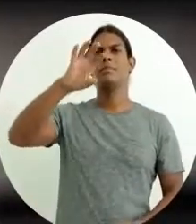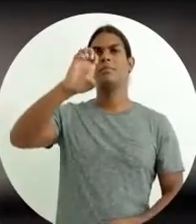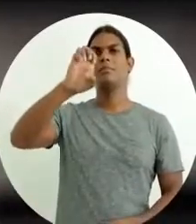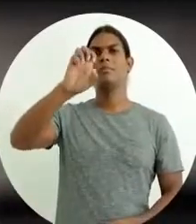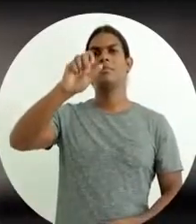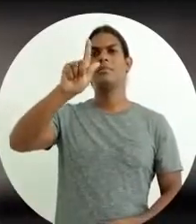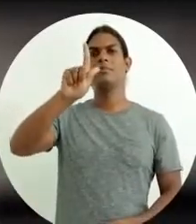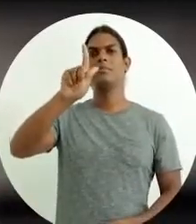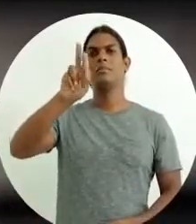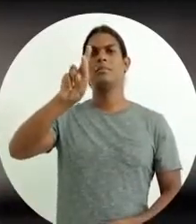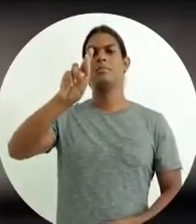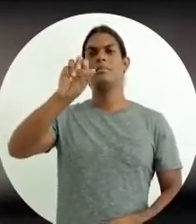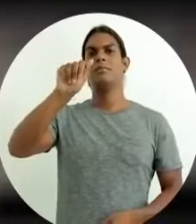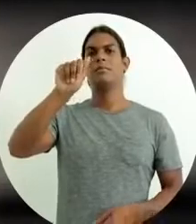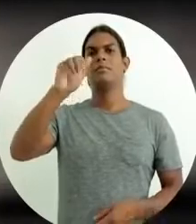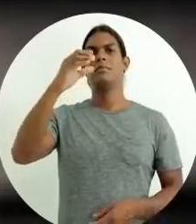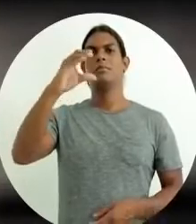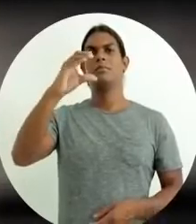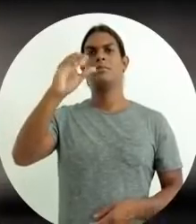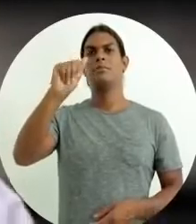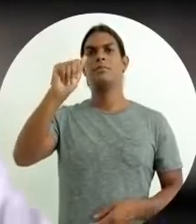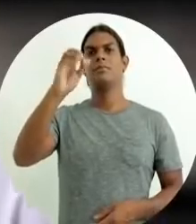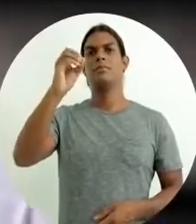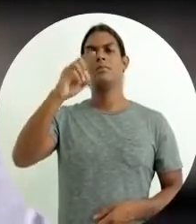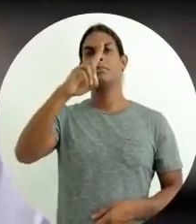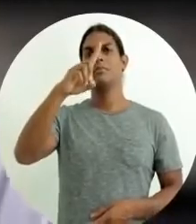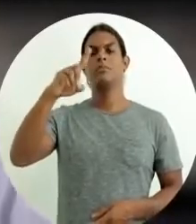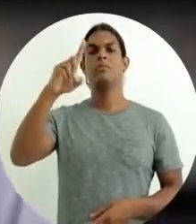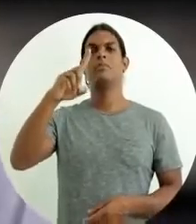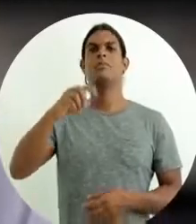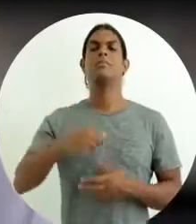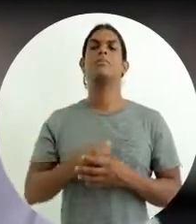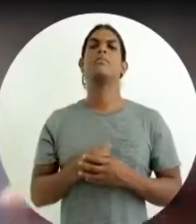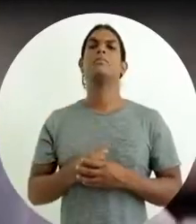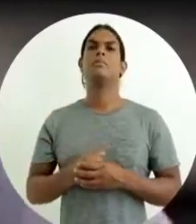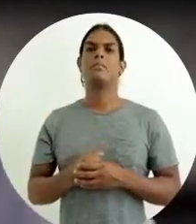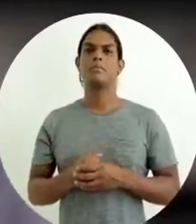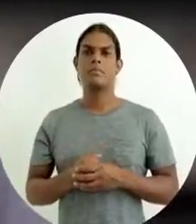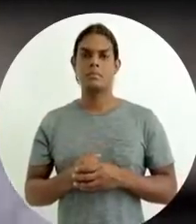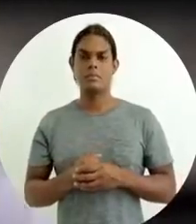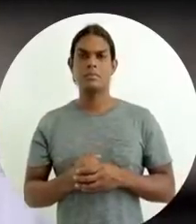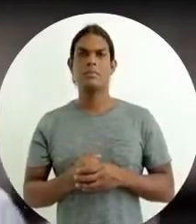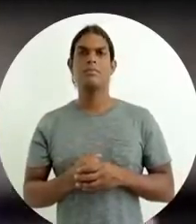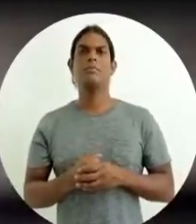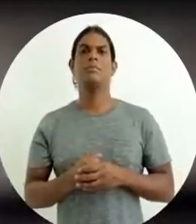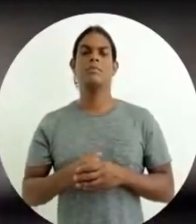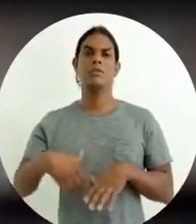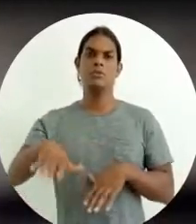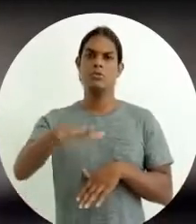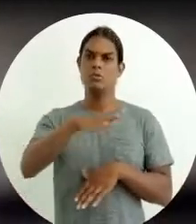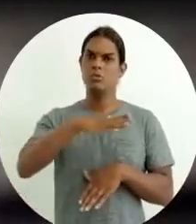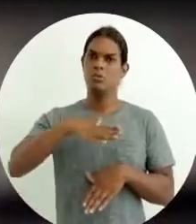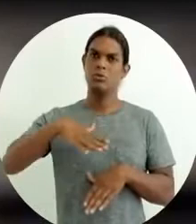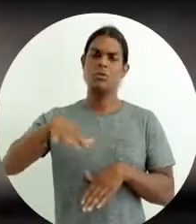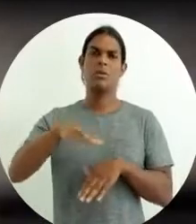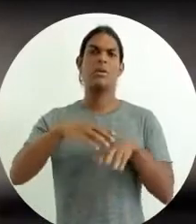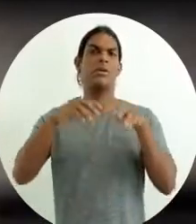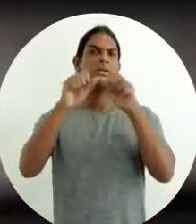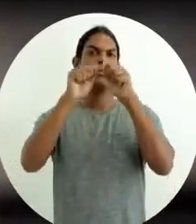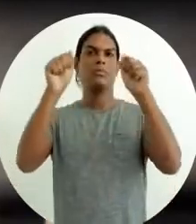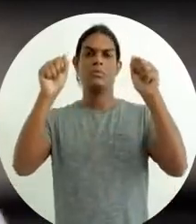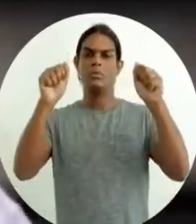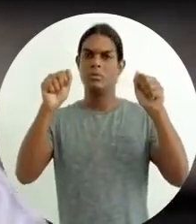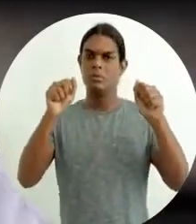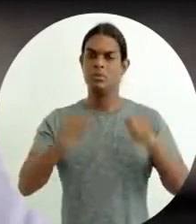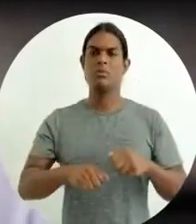integração. Isto mesmo, como o próprio nome já diz, integrar. Integrar as partes, as áreas, o